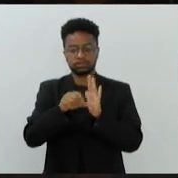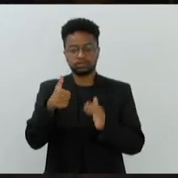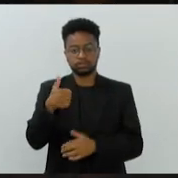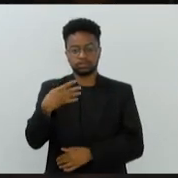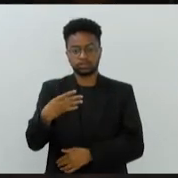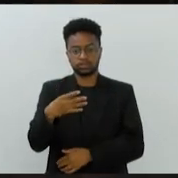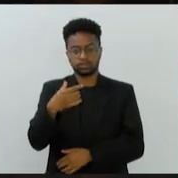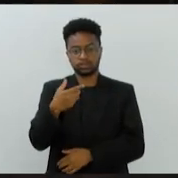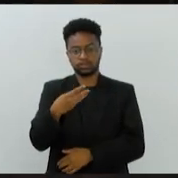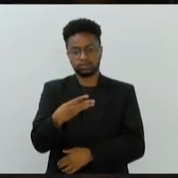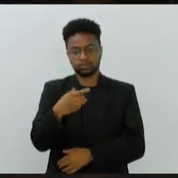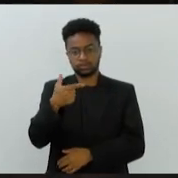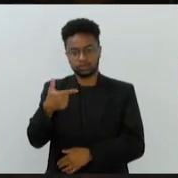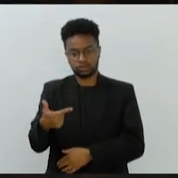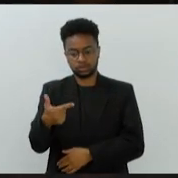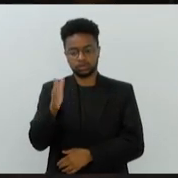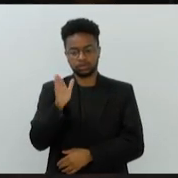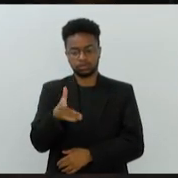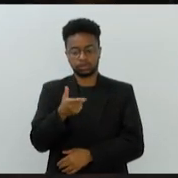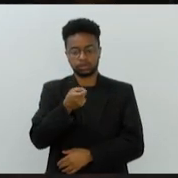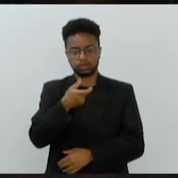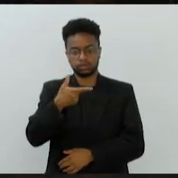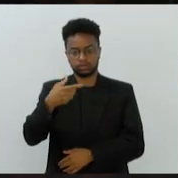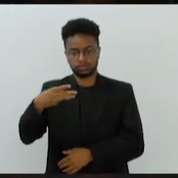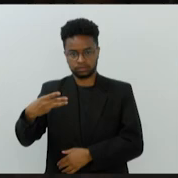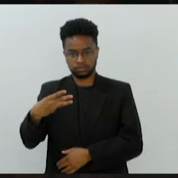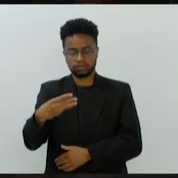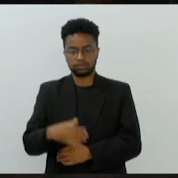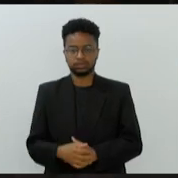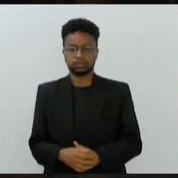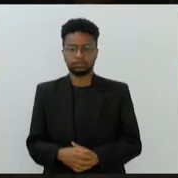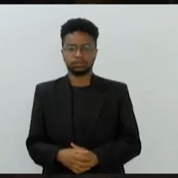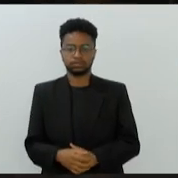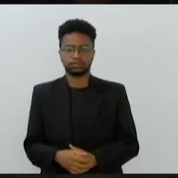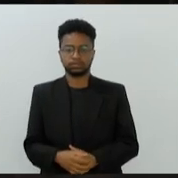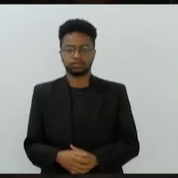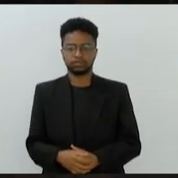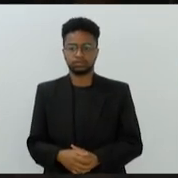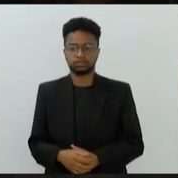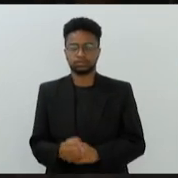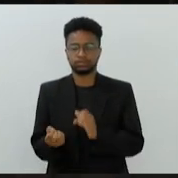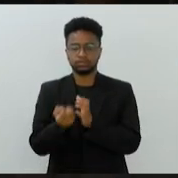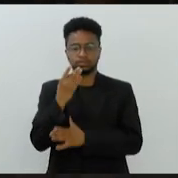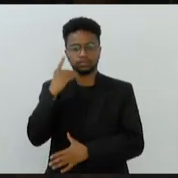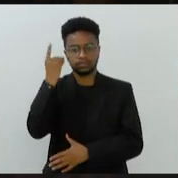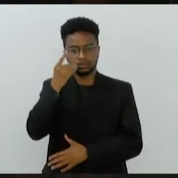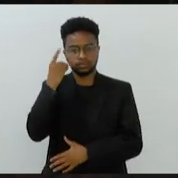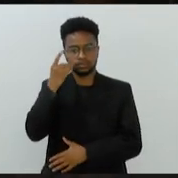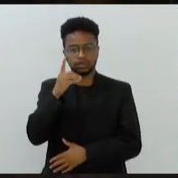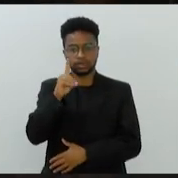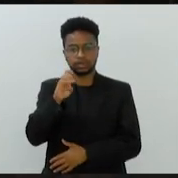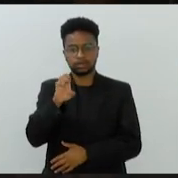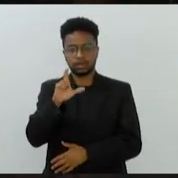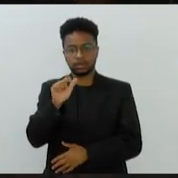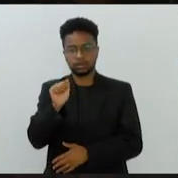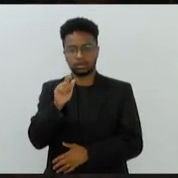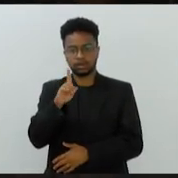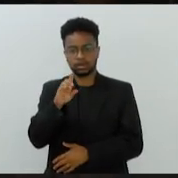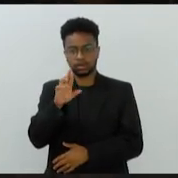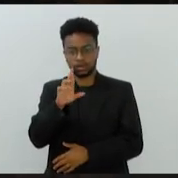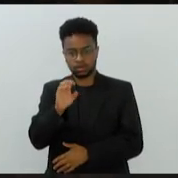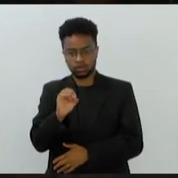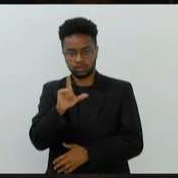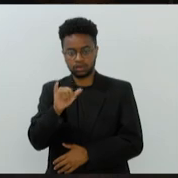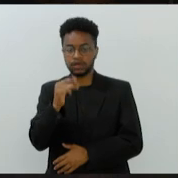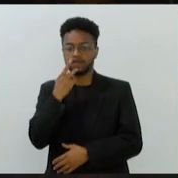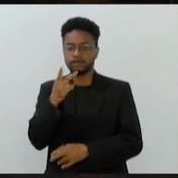número 1432 de 2023, de autoria do deputado Guilherme Delaroli, que